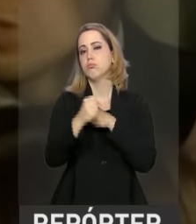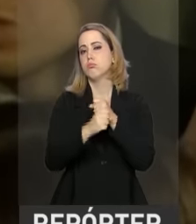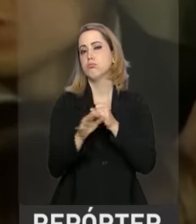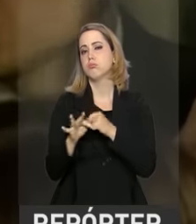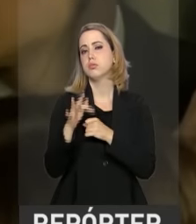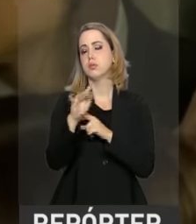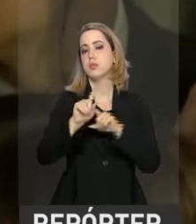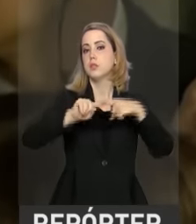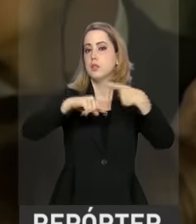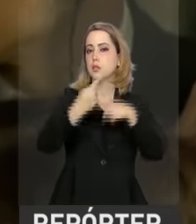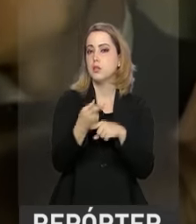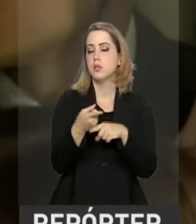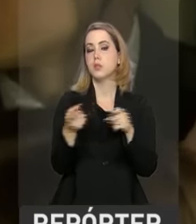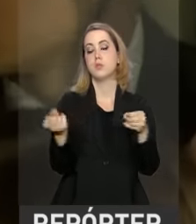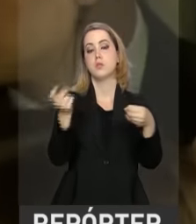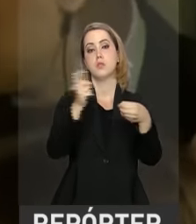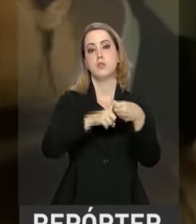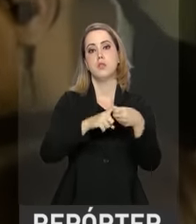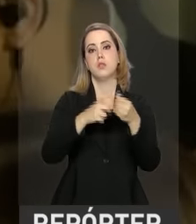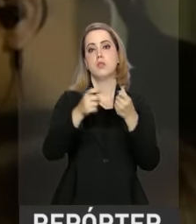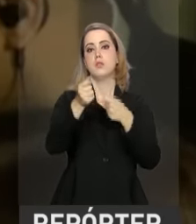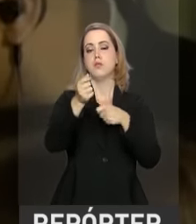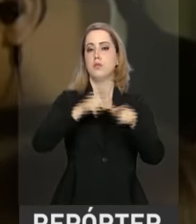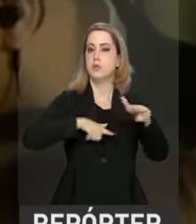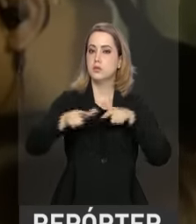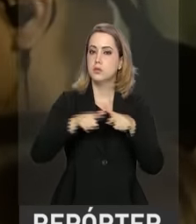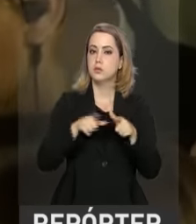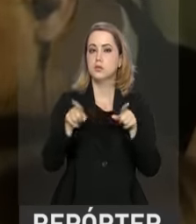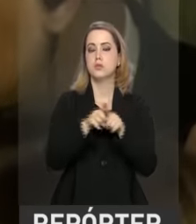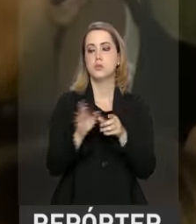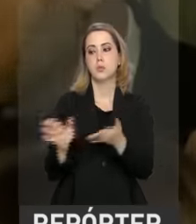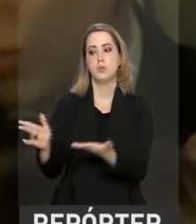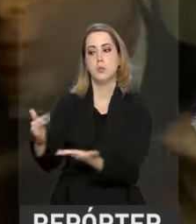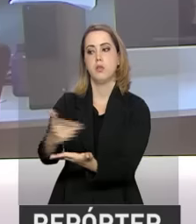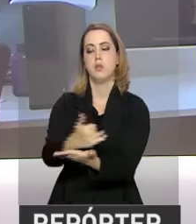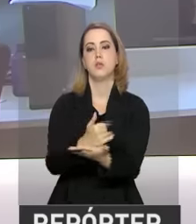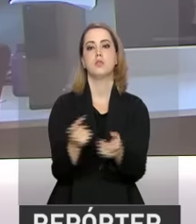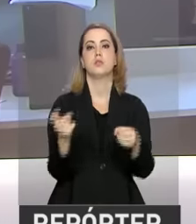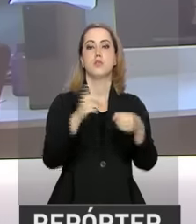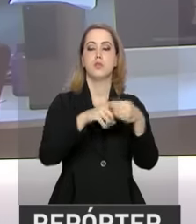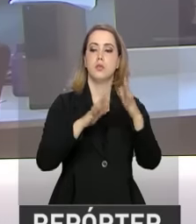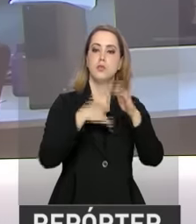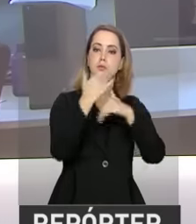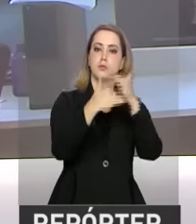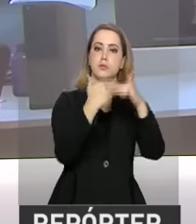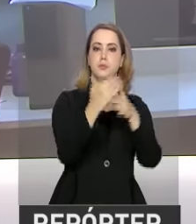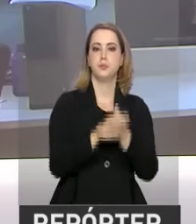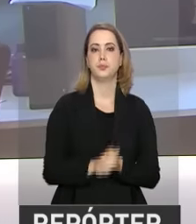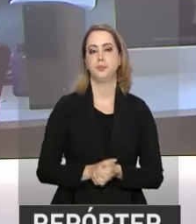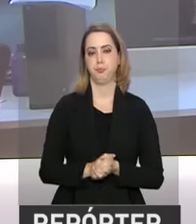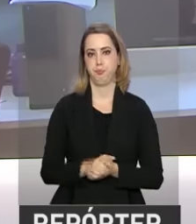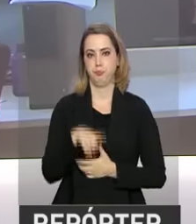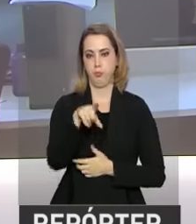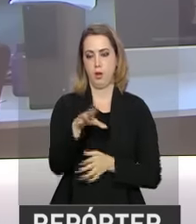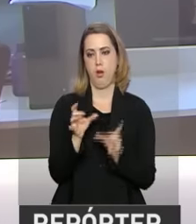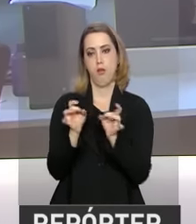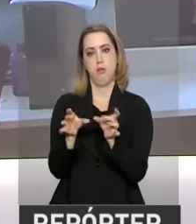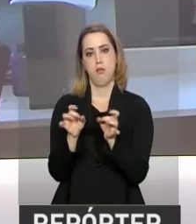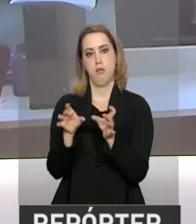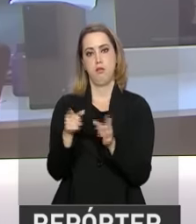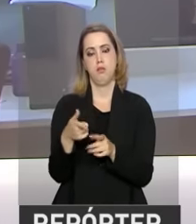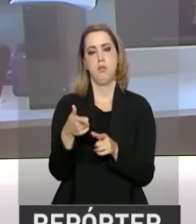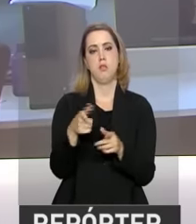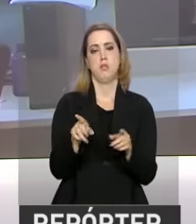da retomada da atividade, daí alguns meses, a arrecadação volta a crescer. E entre as concessões previstas pelo governo